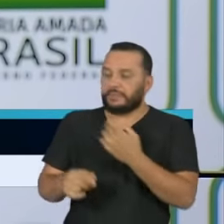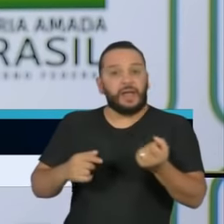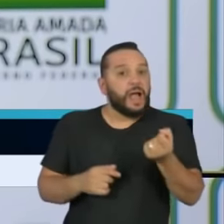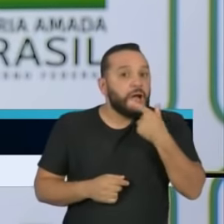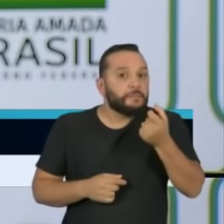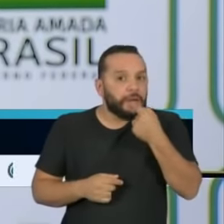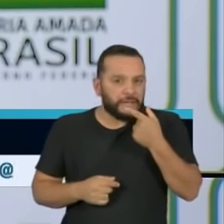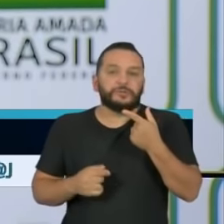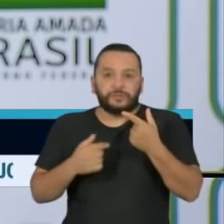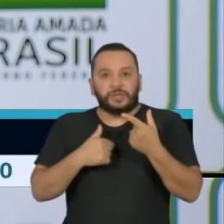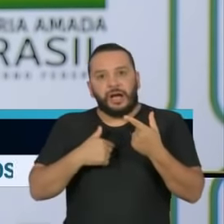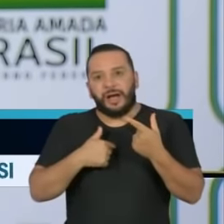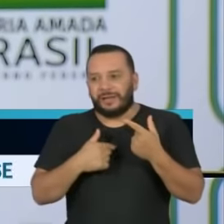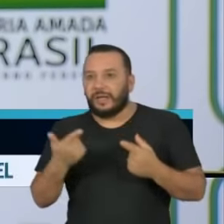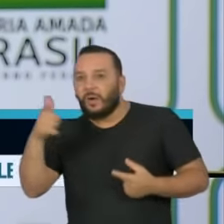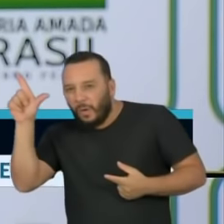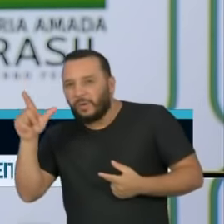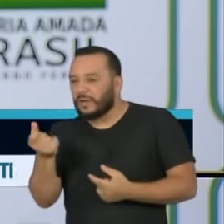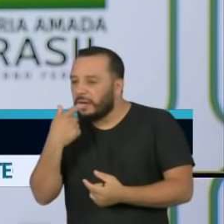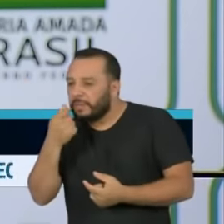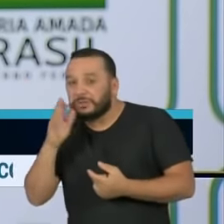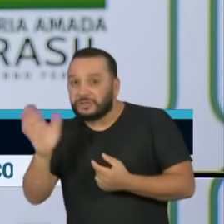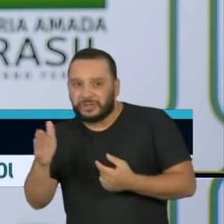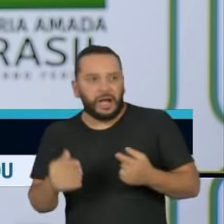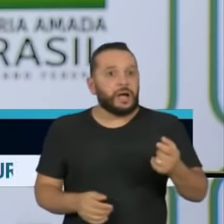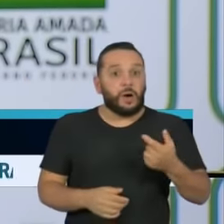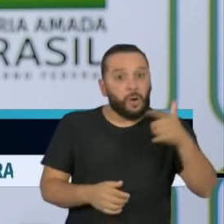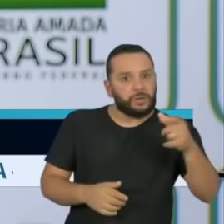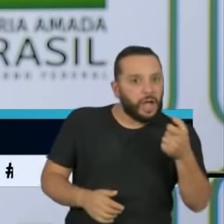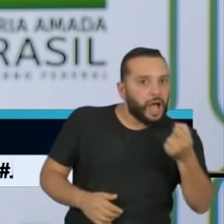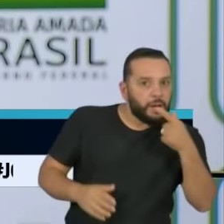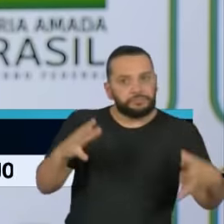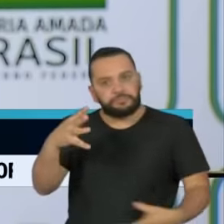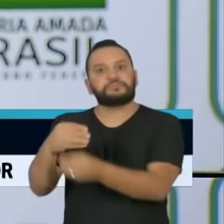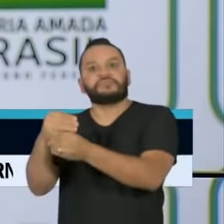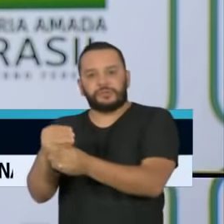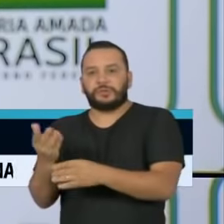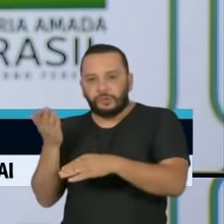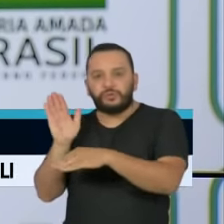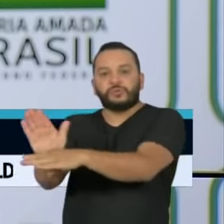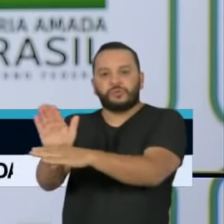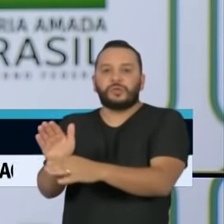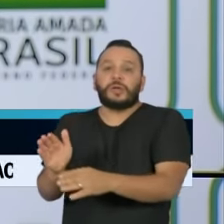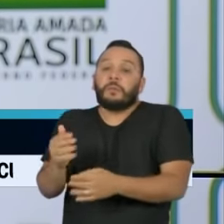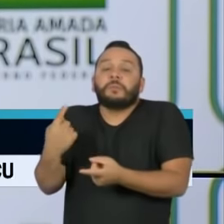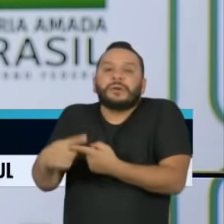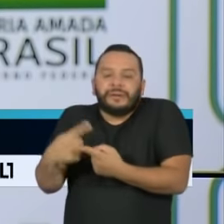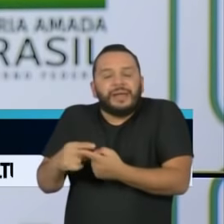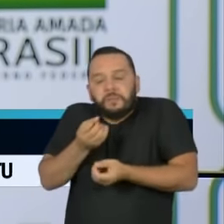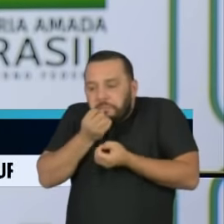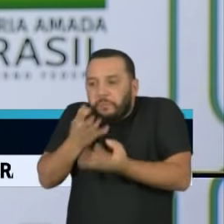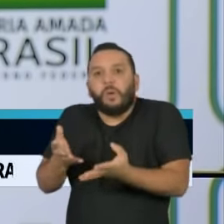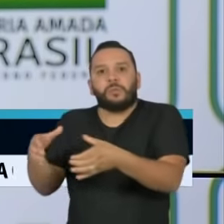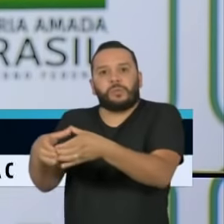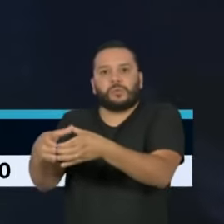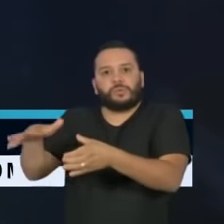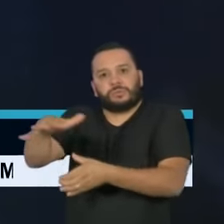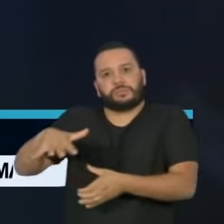nesses doentes. Porque quando a gente pesa a relação entre riscos e benefícios, os benefícios superam os riscos nesse subgrupo de